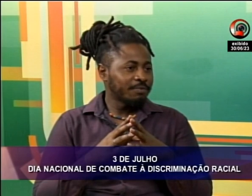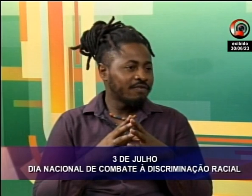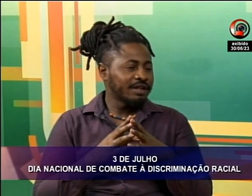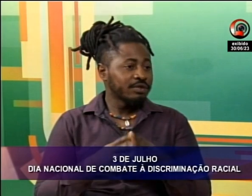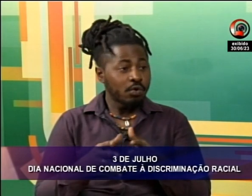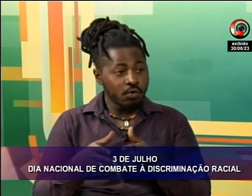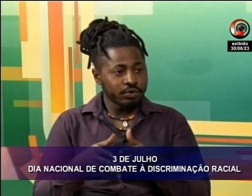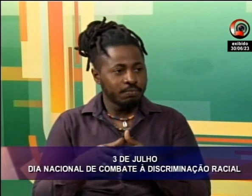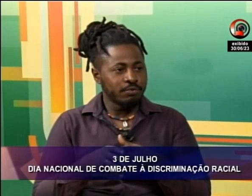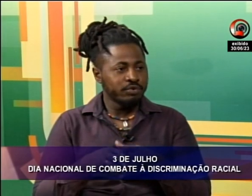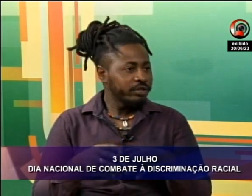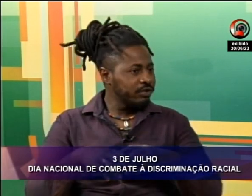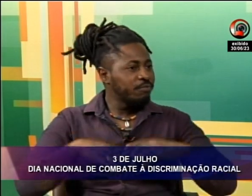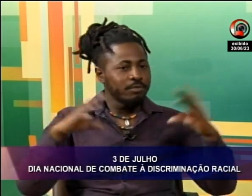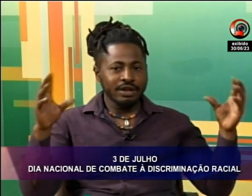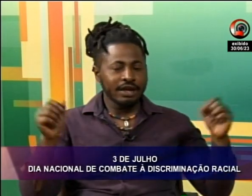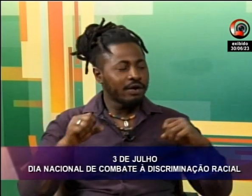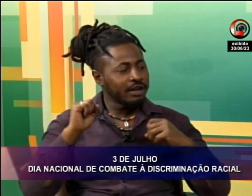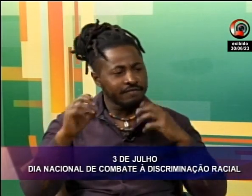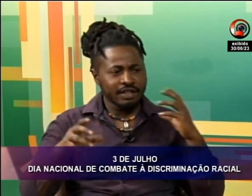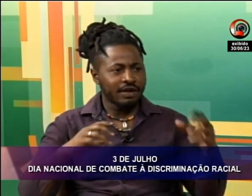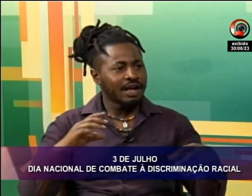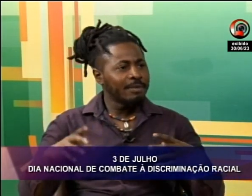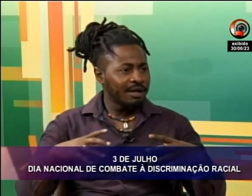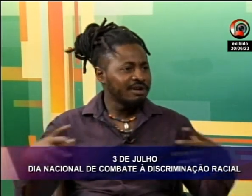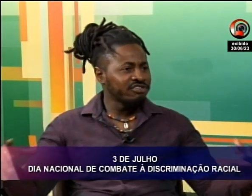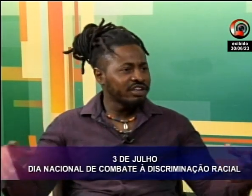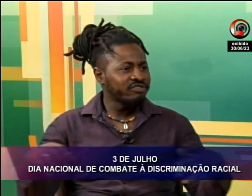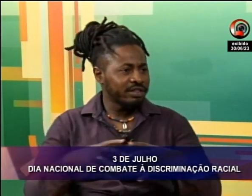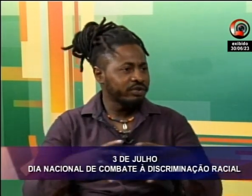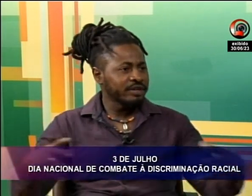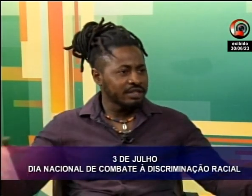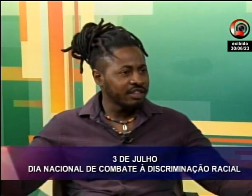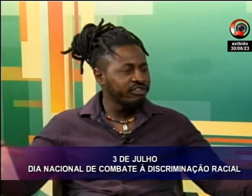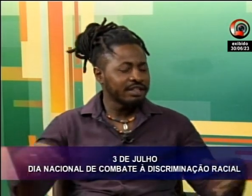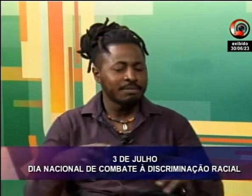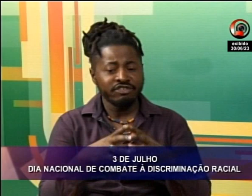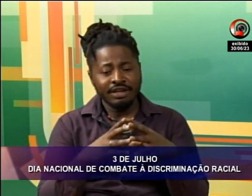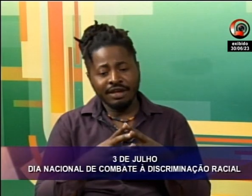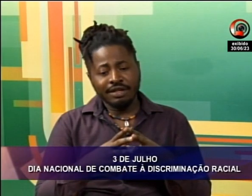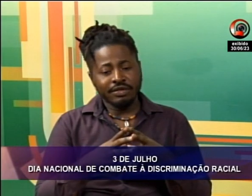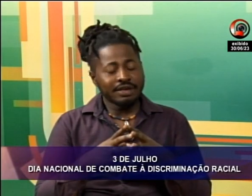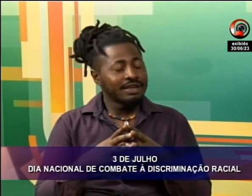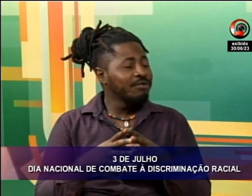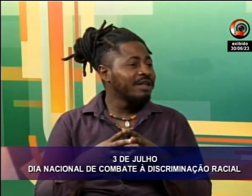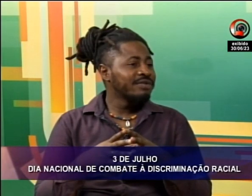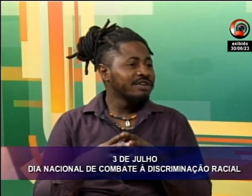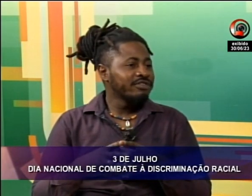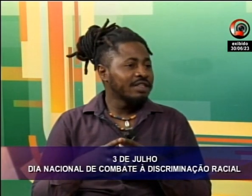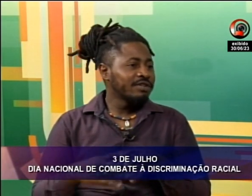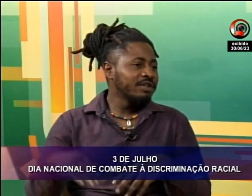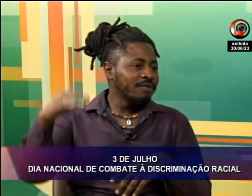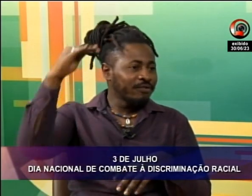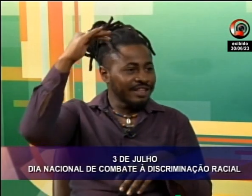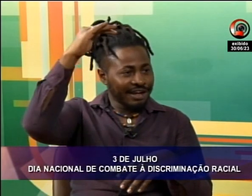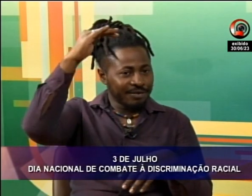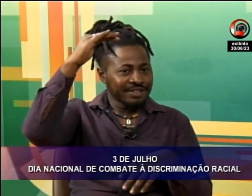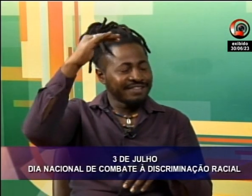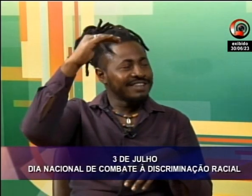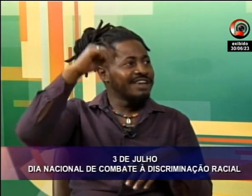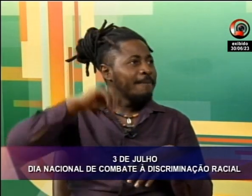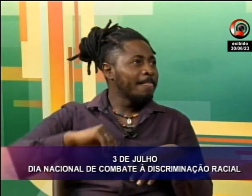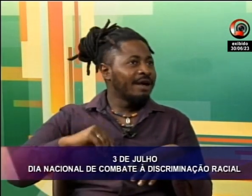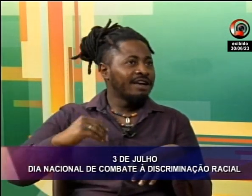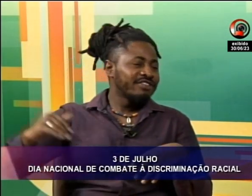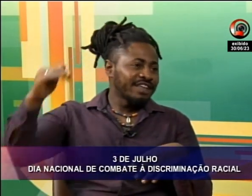cotas aprovadas no concurso público. Do ensino público é legal que a lei federal acaba abrangendo já as universidades diretamente, só que aqui no Brasil a gente tem no nível federal, para você